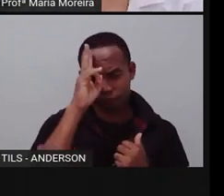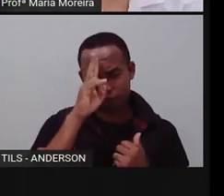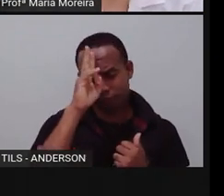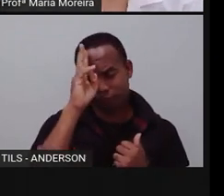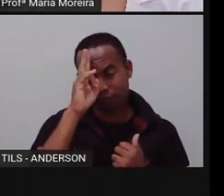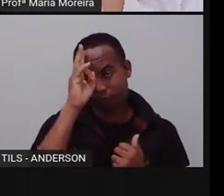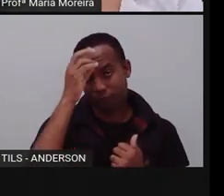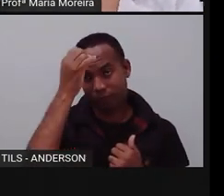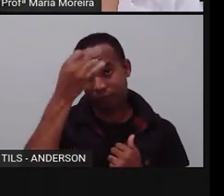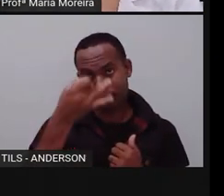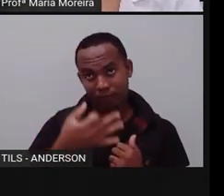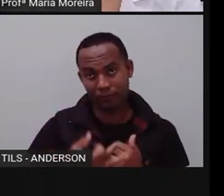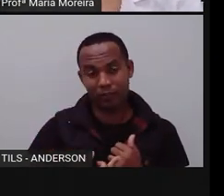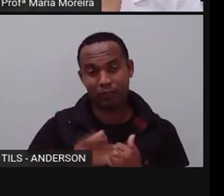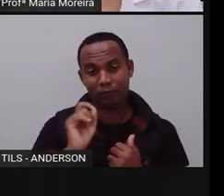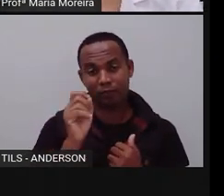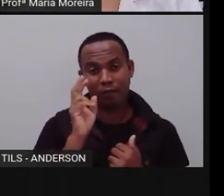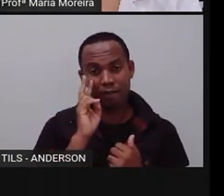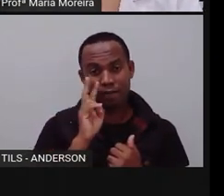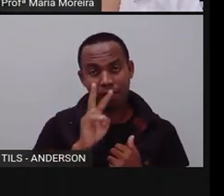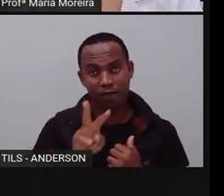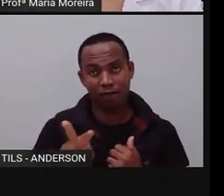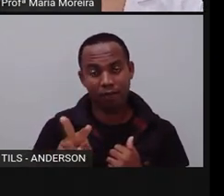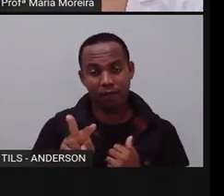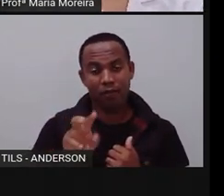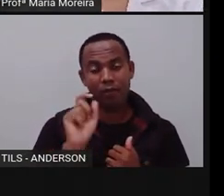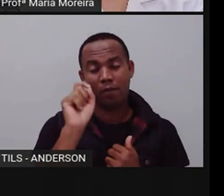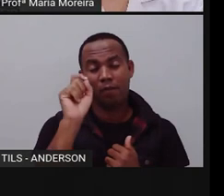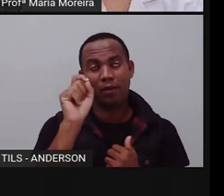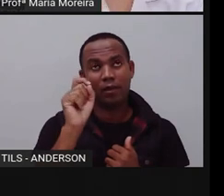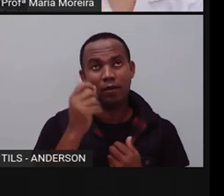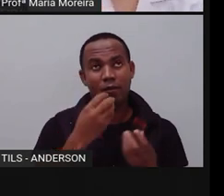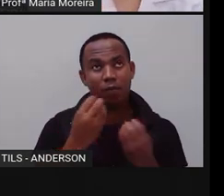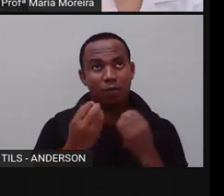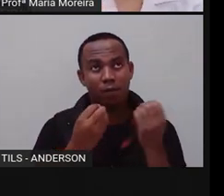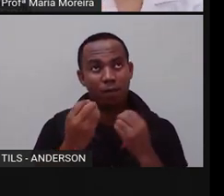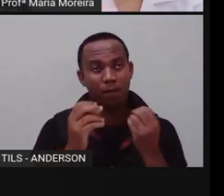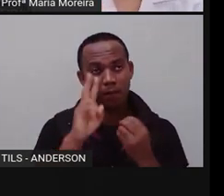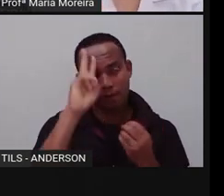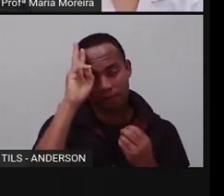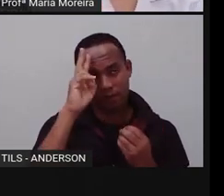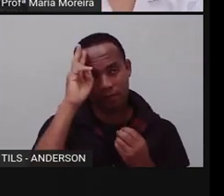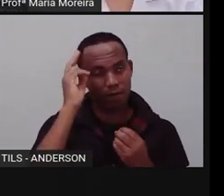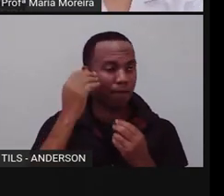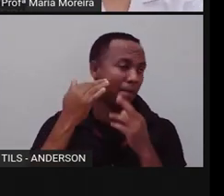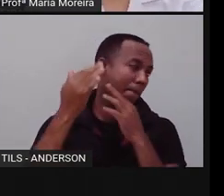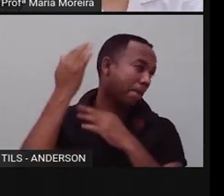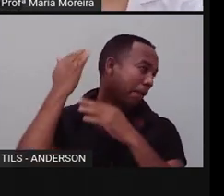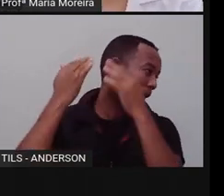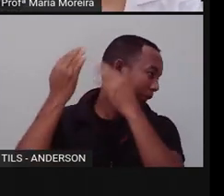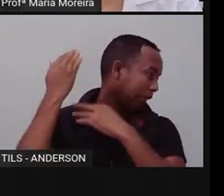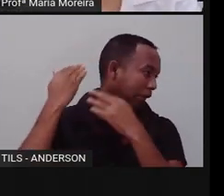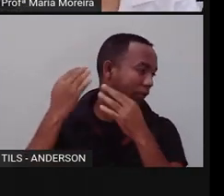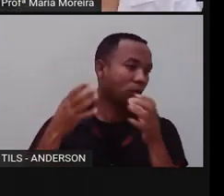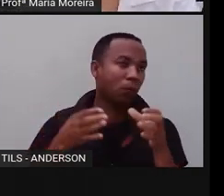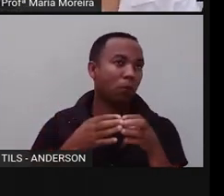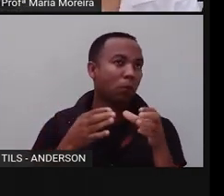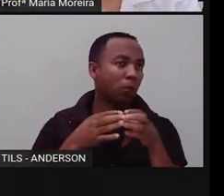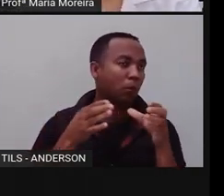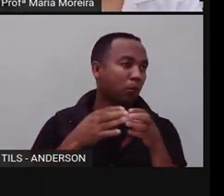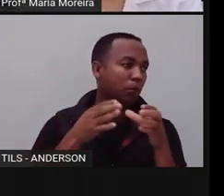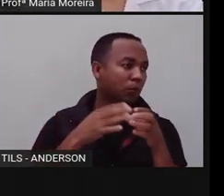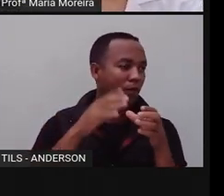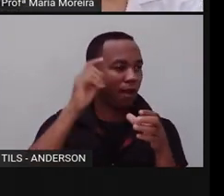lenda para vocês verem, mas pesquisem sobre mitos, mitologia africana aí,